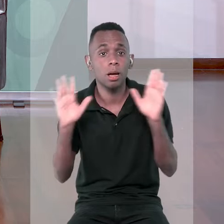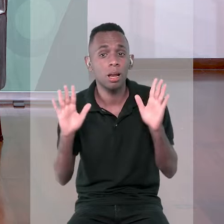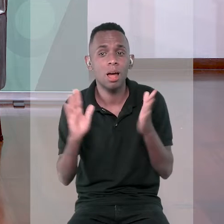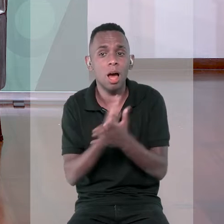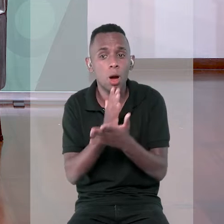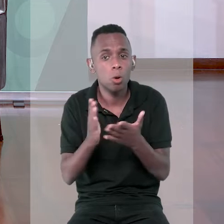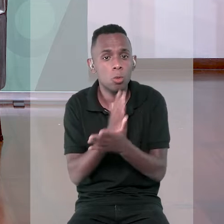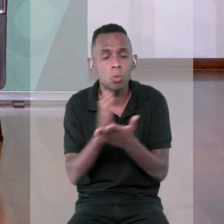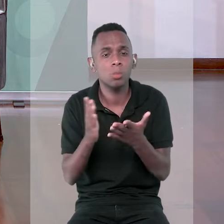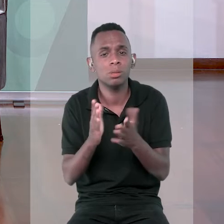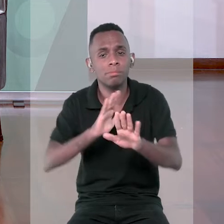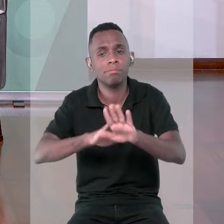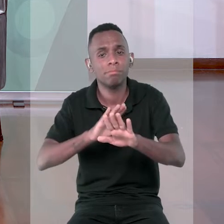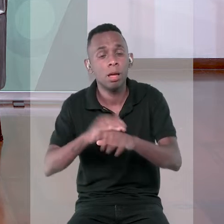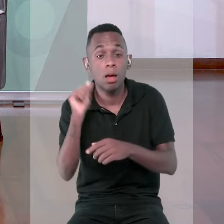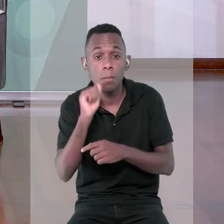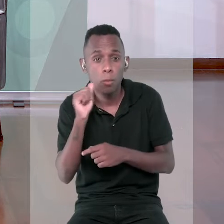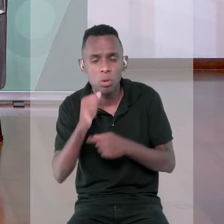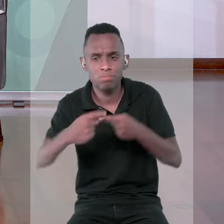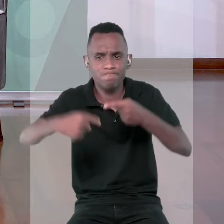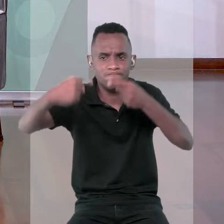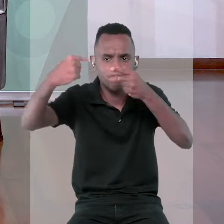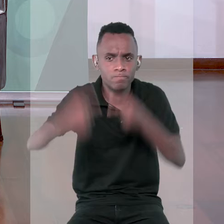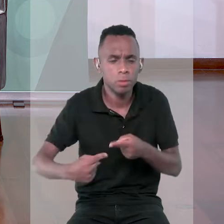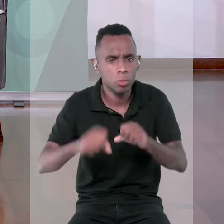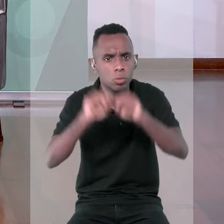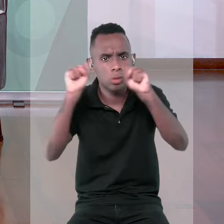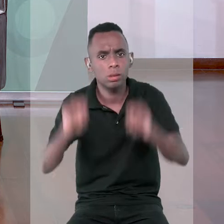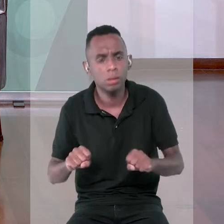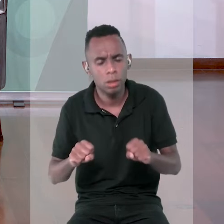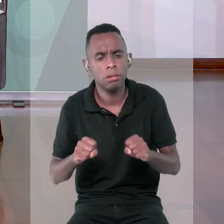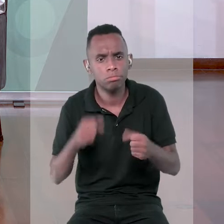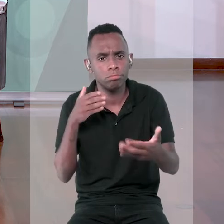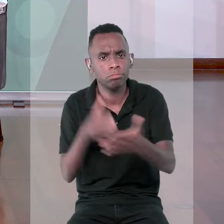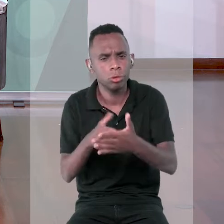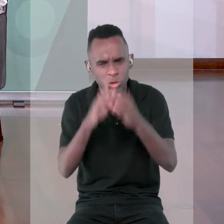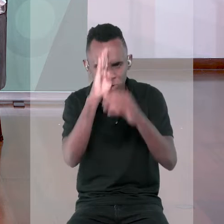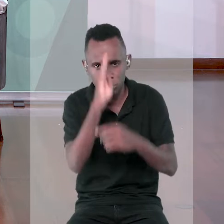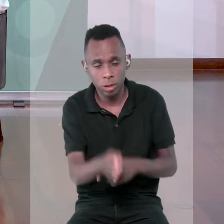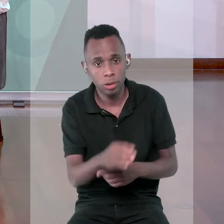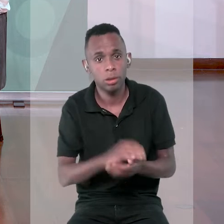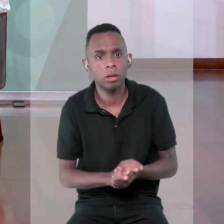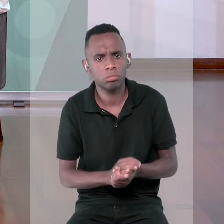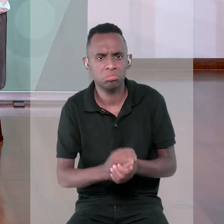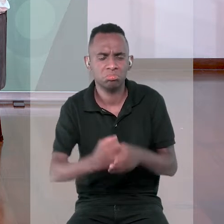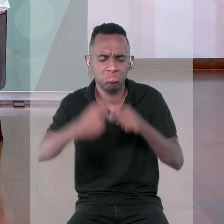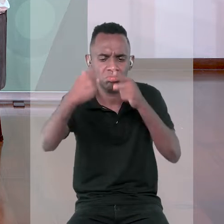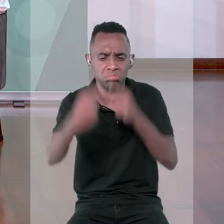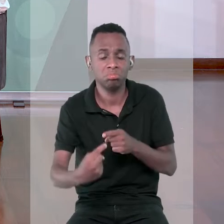tão sutis, aquelas mulheres que enfrentaram o sistema de uma maneira direta,